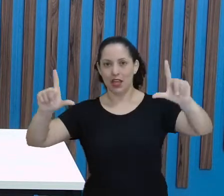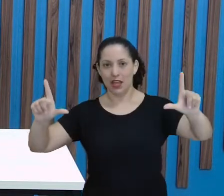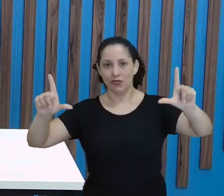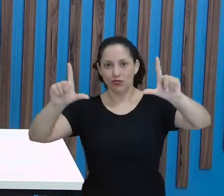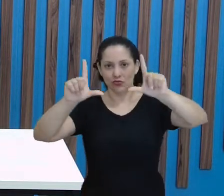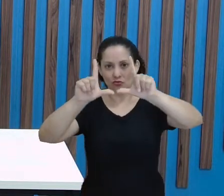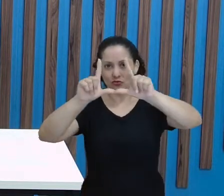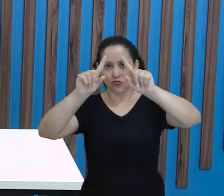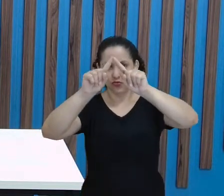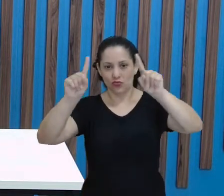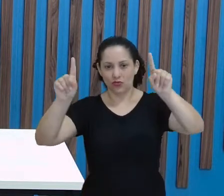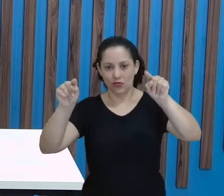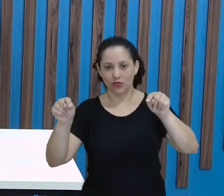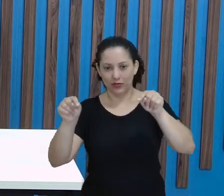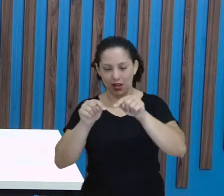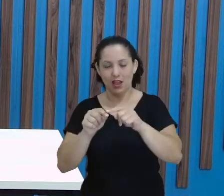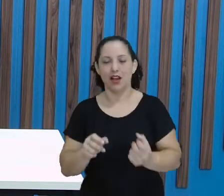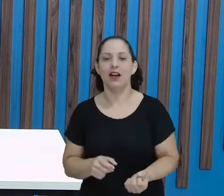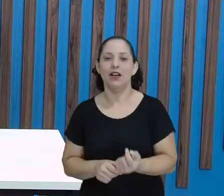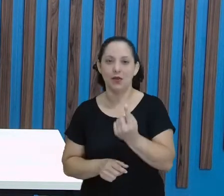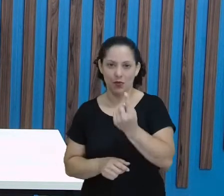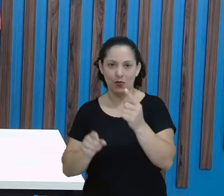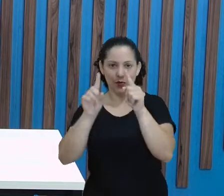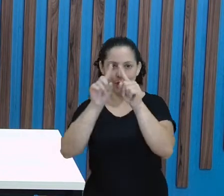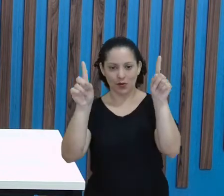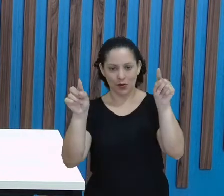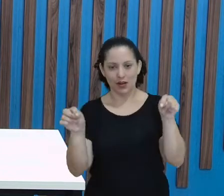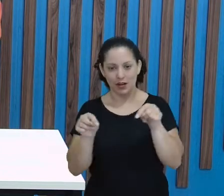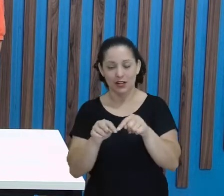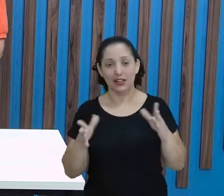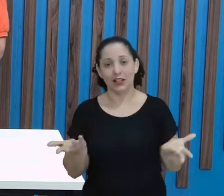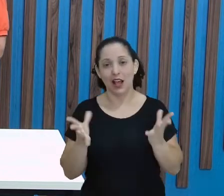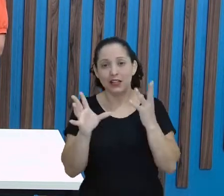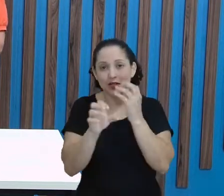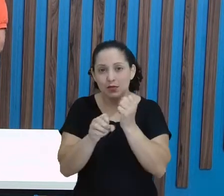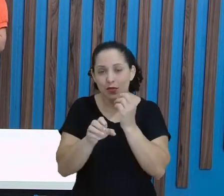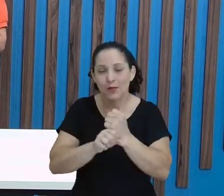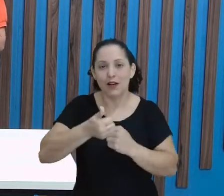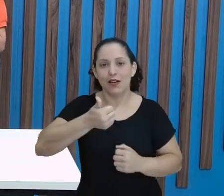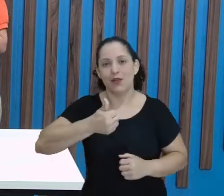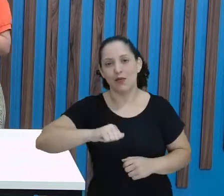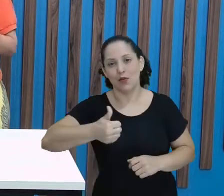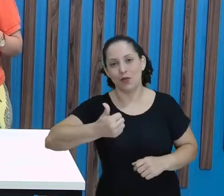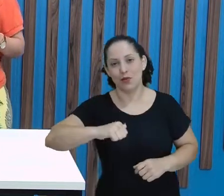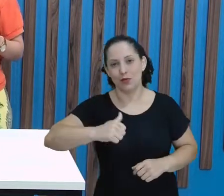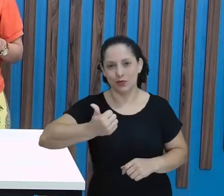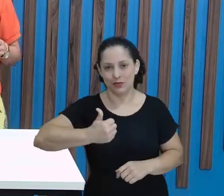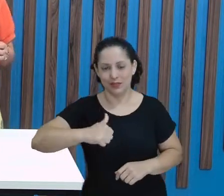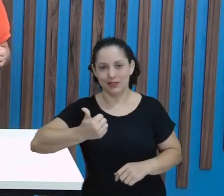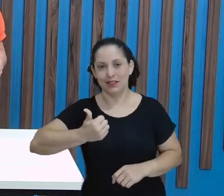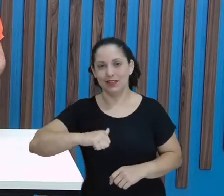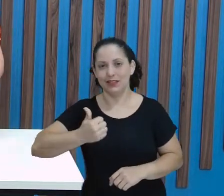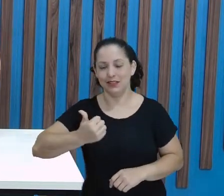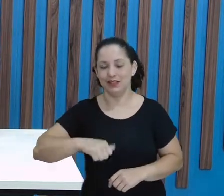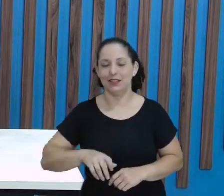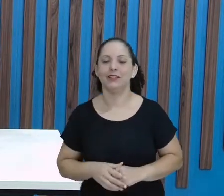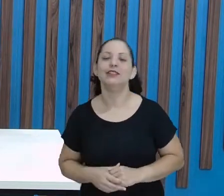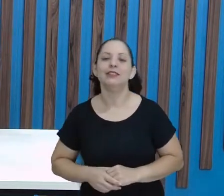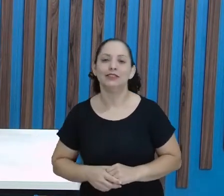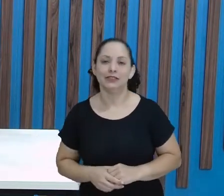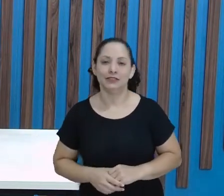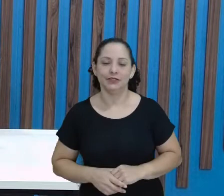a metade, a gente vai ter um quadrado inteiro. Por isso que são 11 unidades de